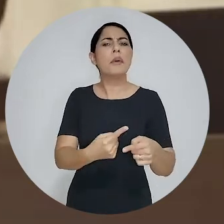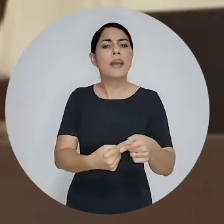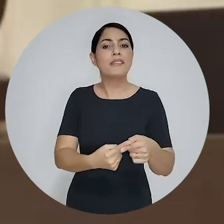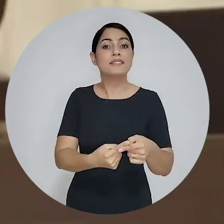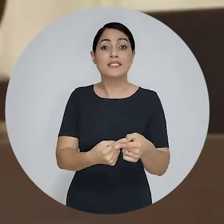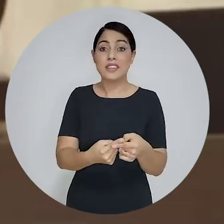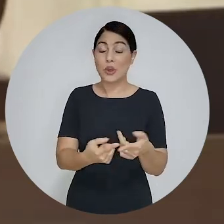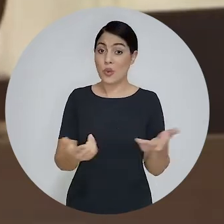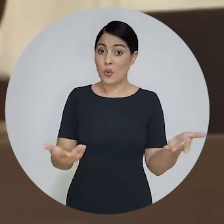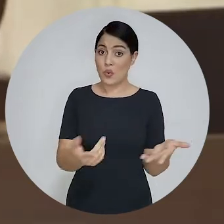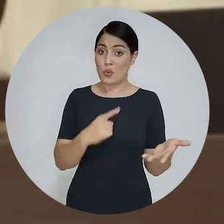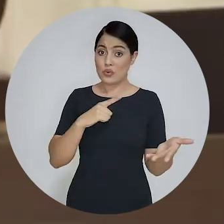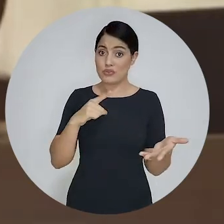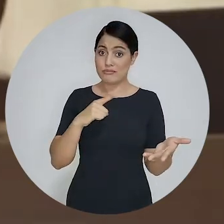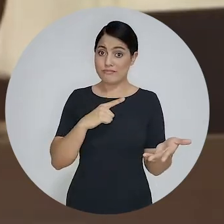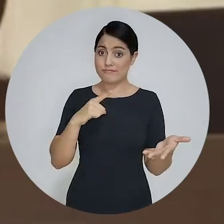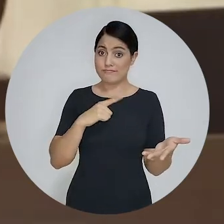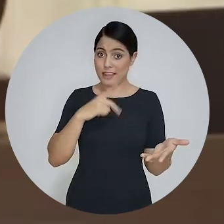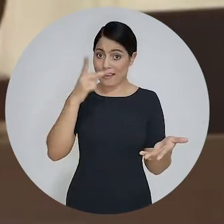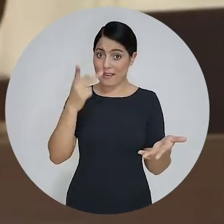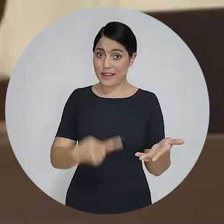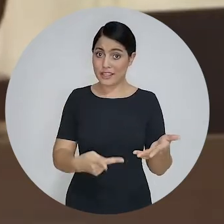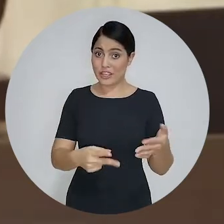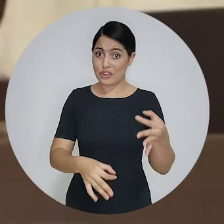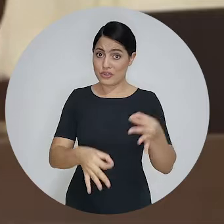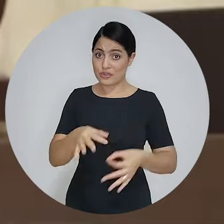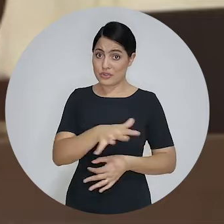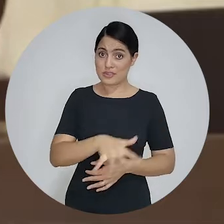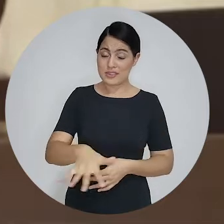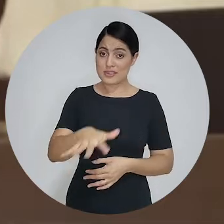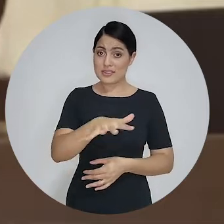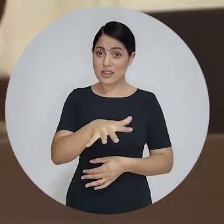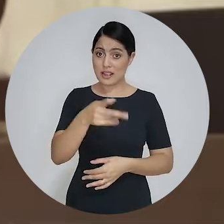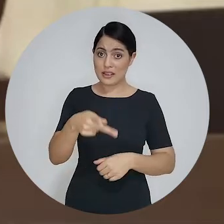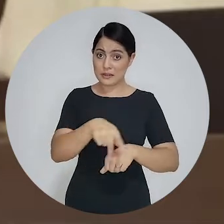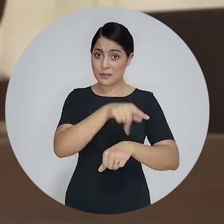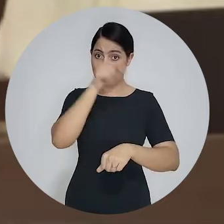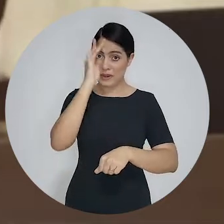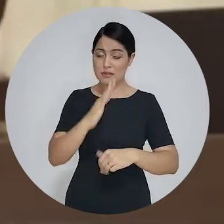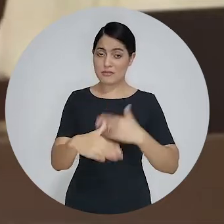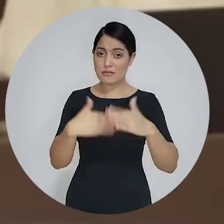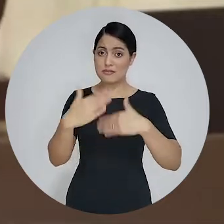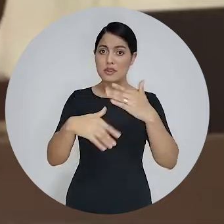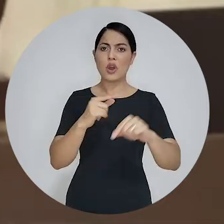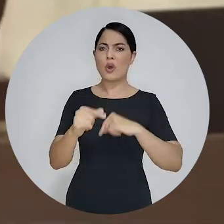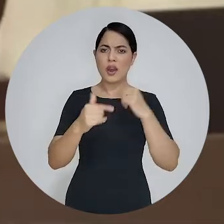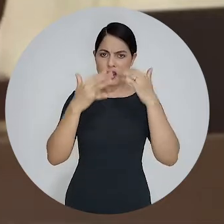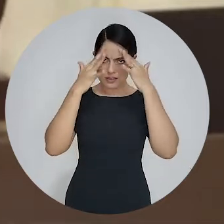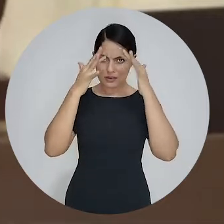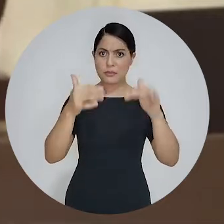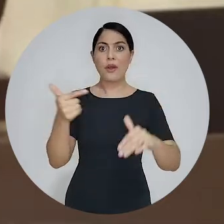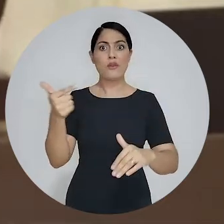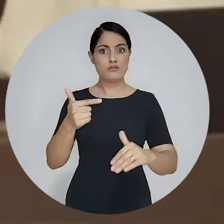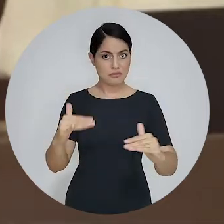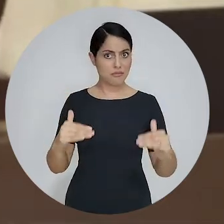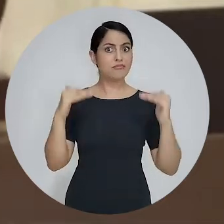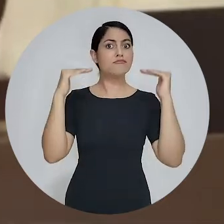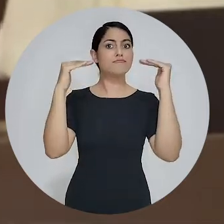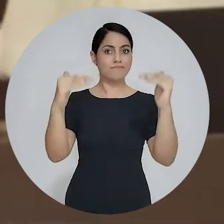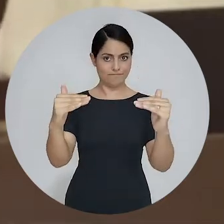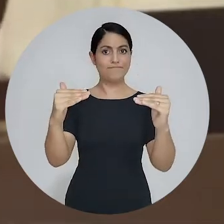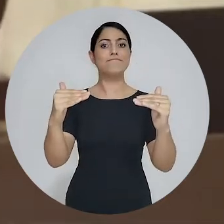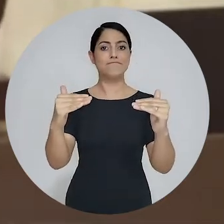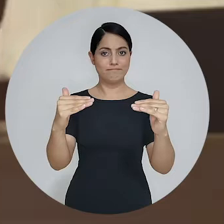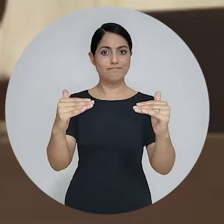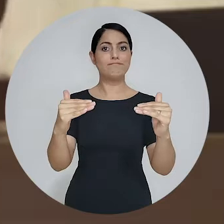quase definitivamente porque essa jurisprudência defensiva que avança no Brasil vai fazendo com que os processos terminem em